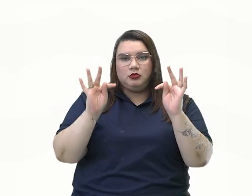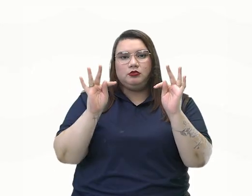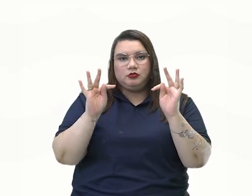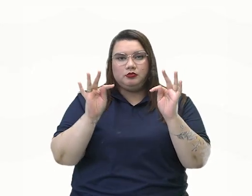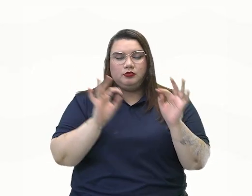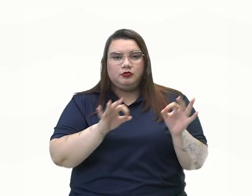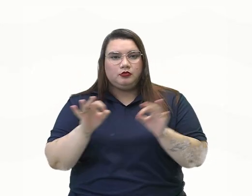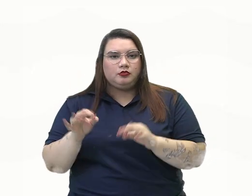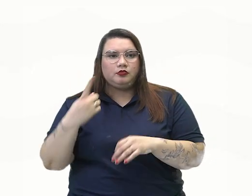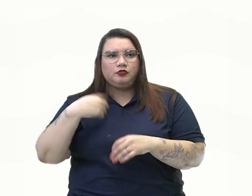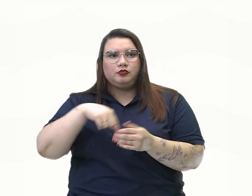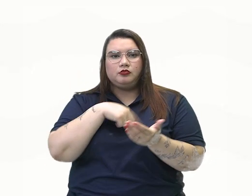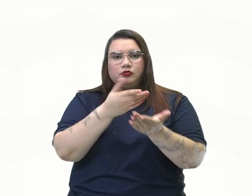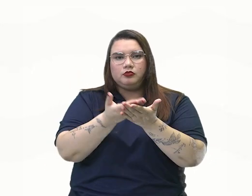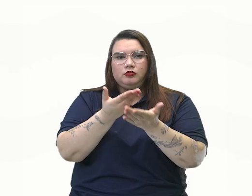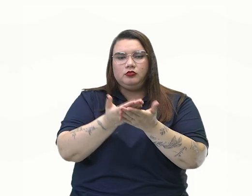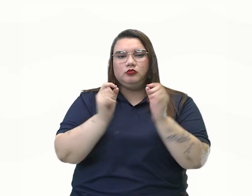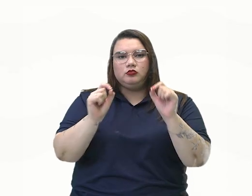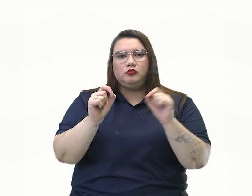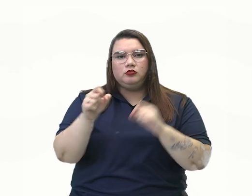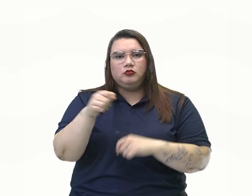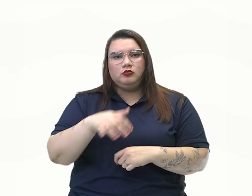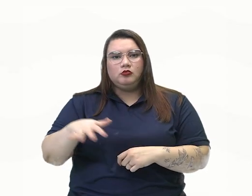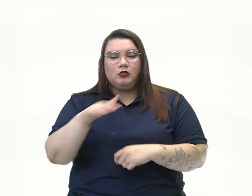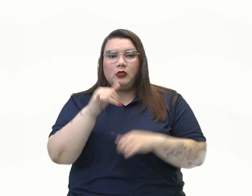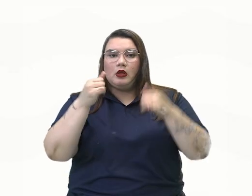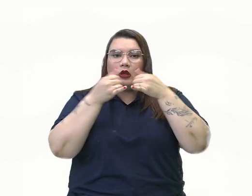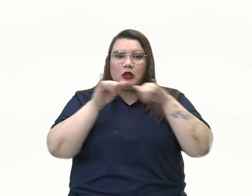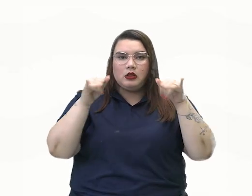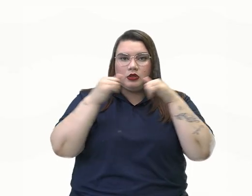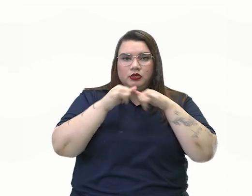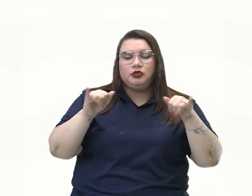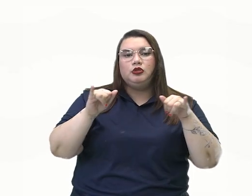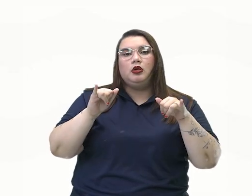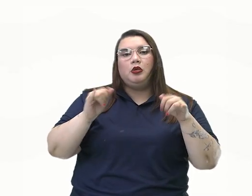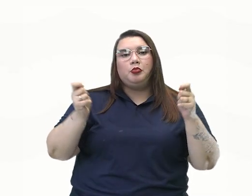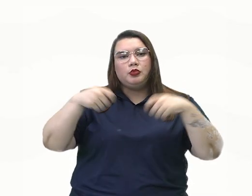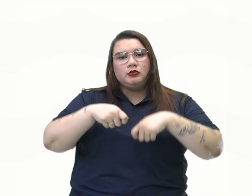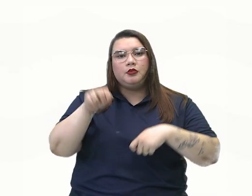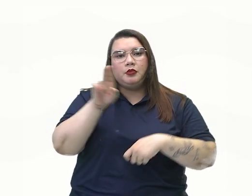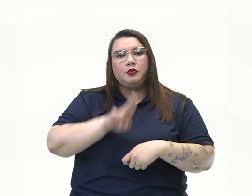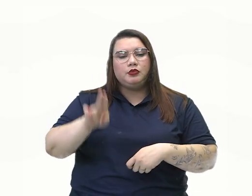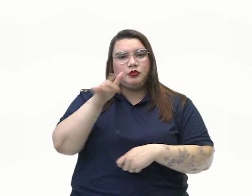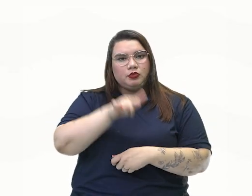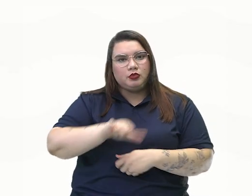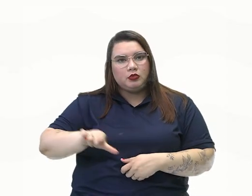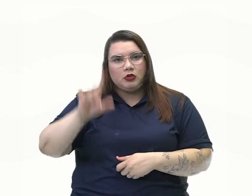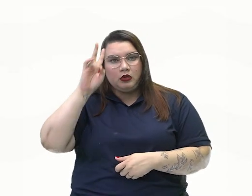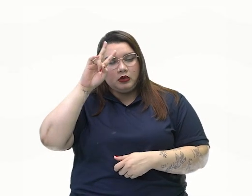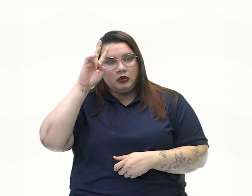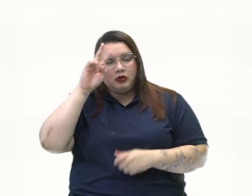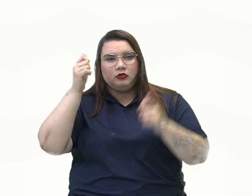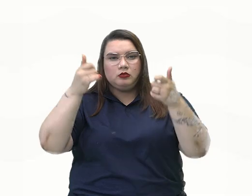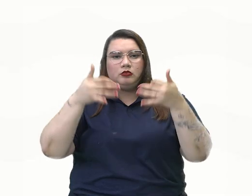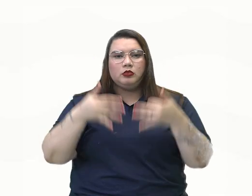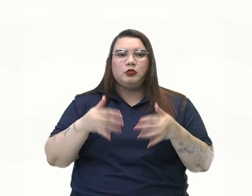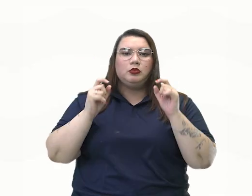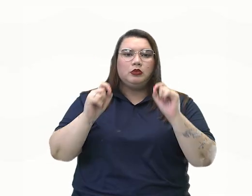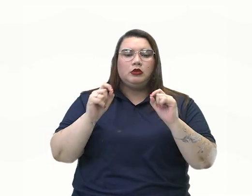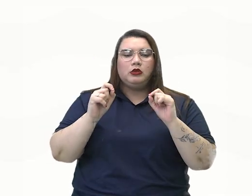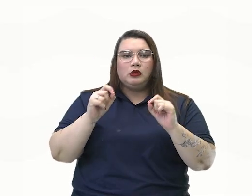tecnologias. Nós vimos aí a parte das energias renováveis. Lembram? Falamos